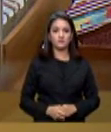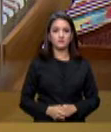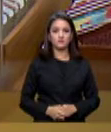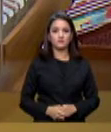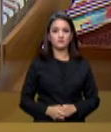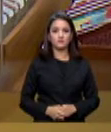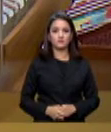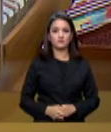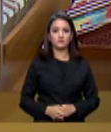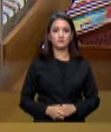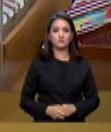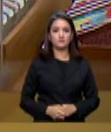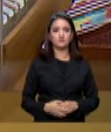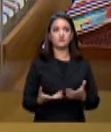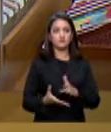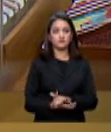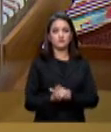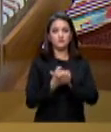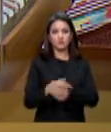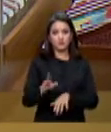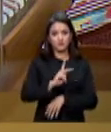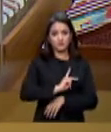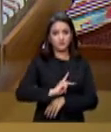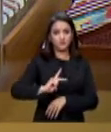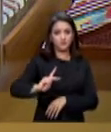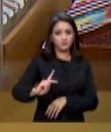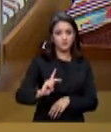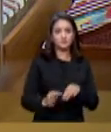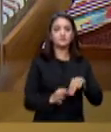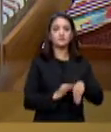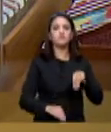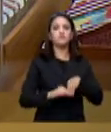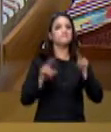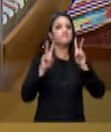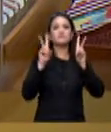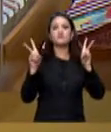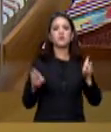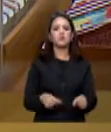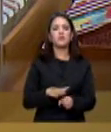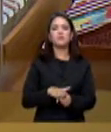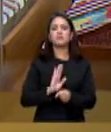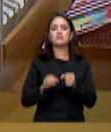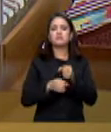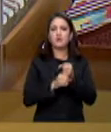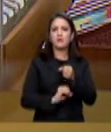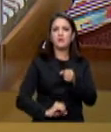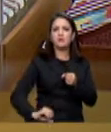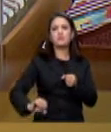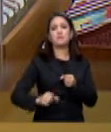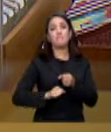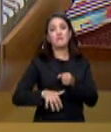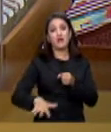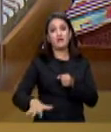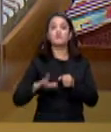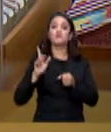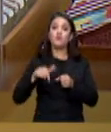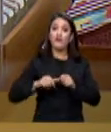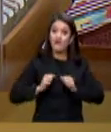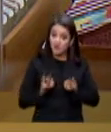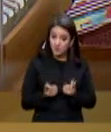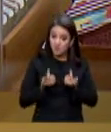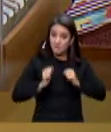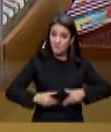Senhor presidente, senhoras ministras, senhores ministros, o tema saneamento é muito caro ao nosso Estado, ao